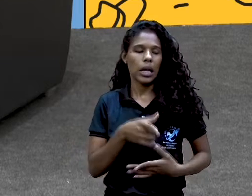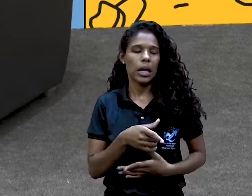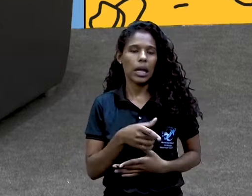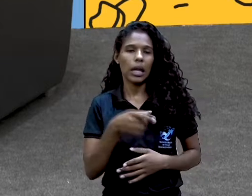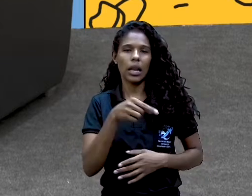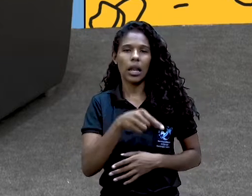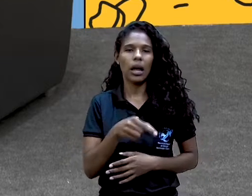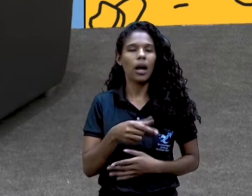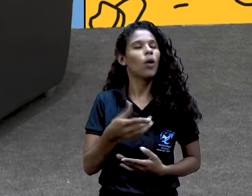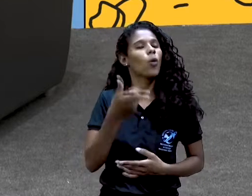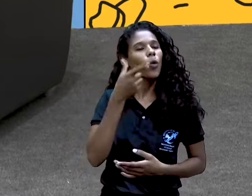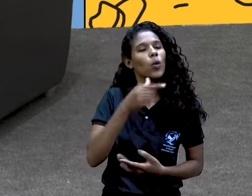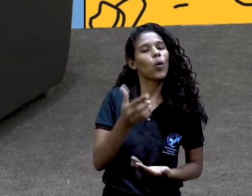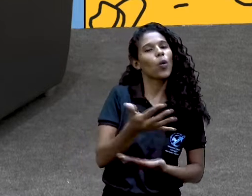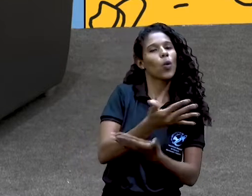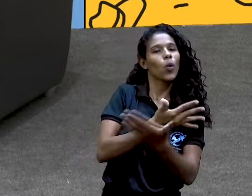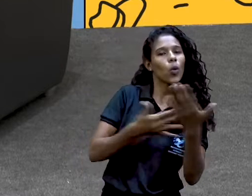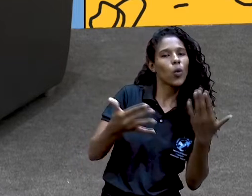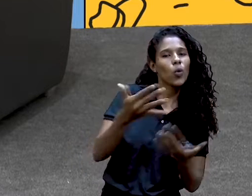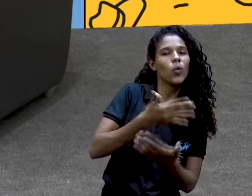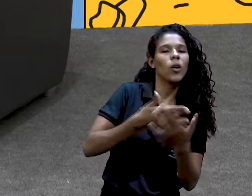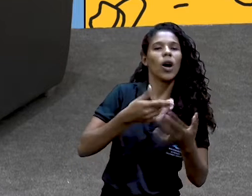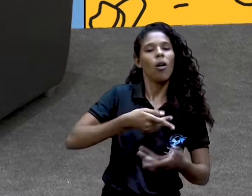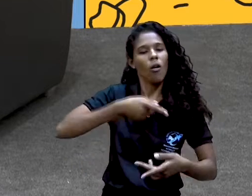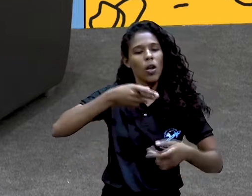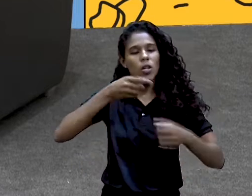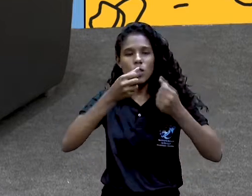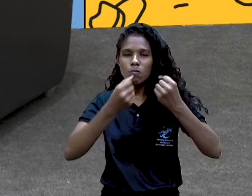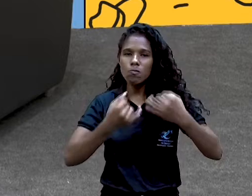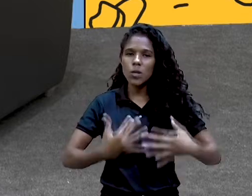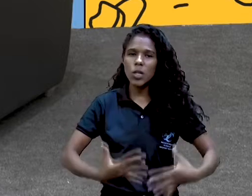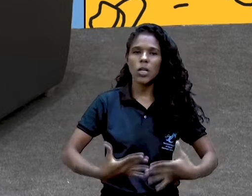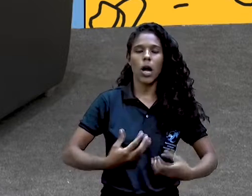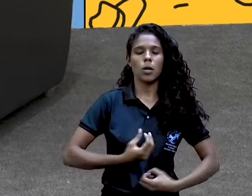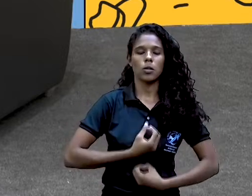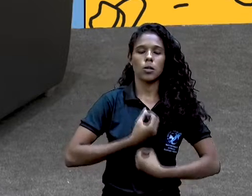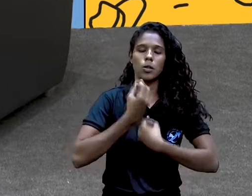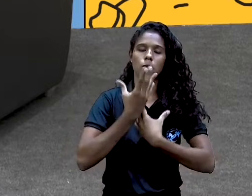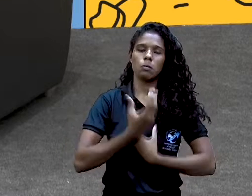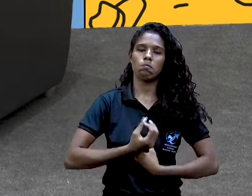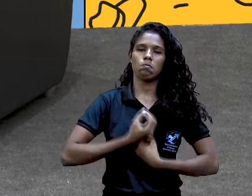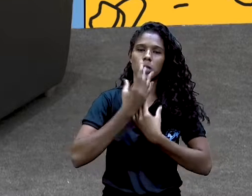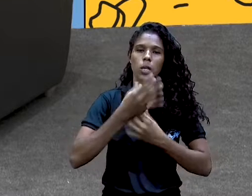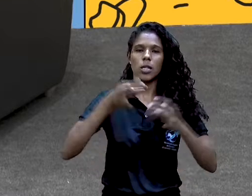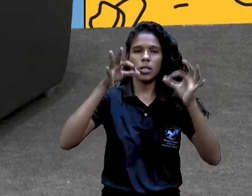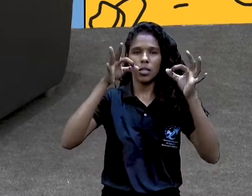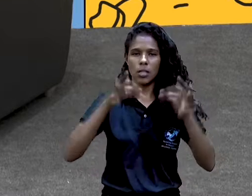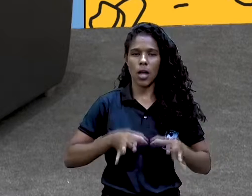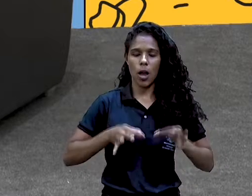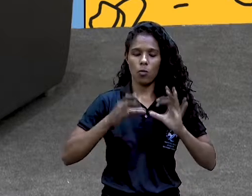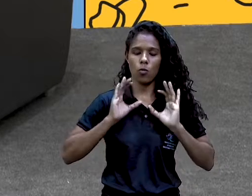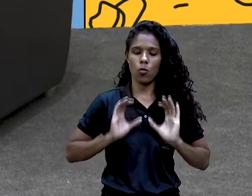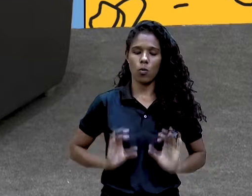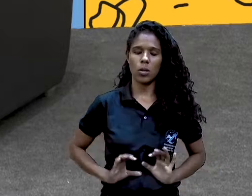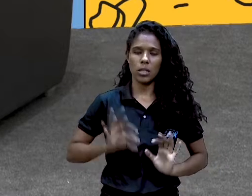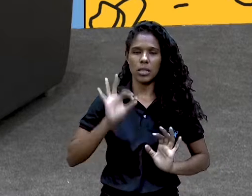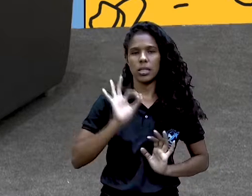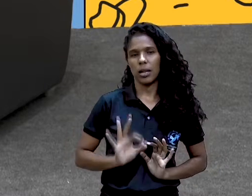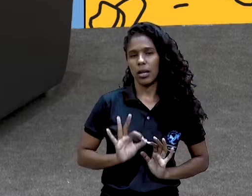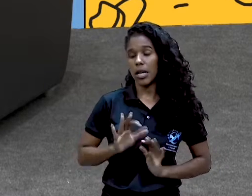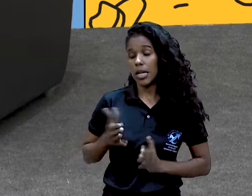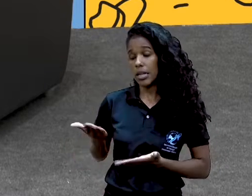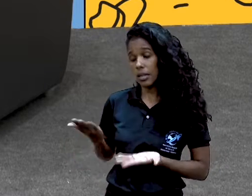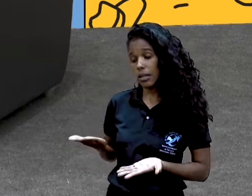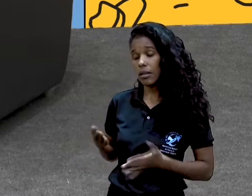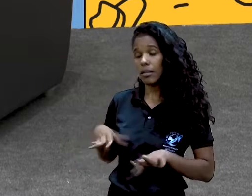de convivência, versatilidade ao falar, versatilidade ao portar-se, né? E você vai também permitir que o seu